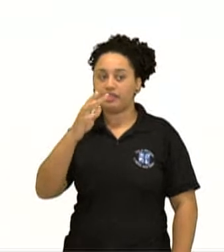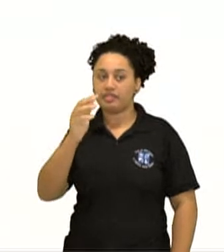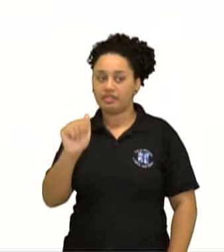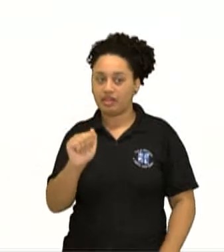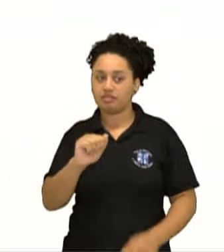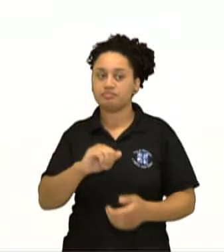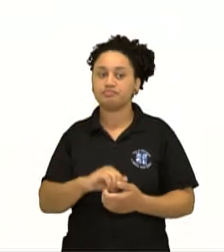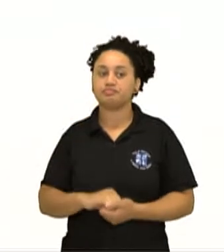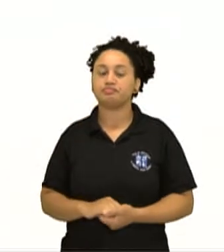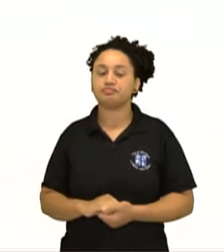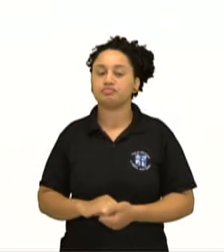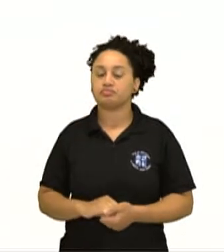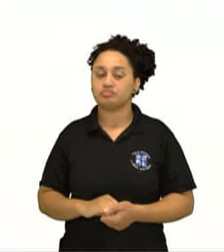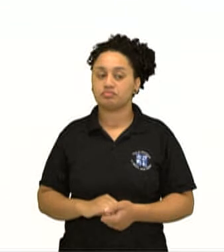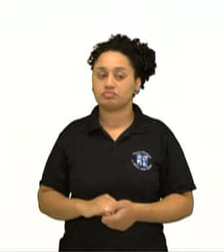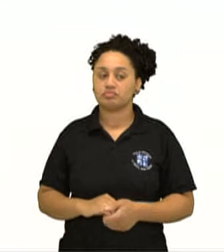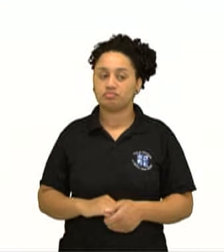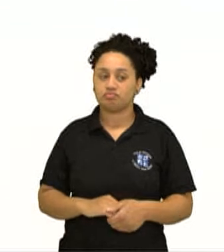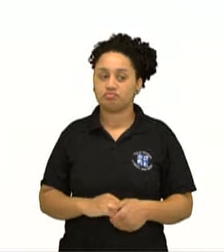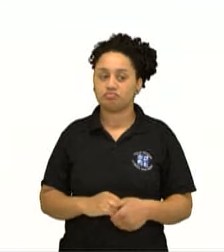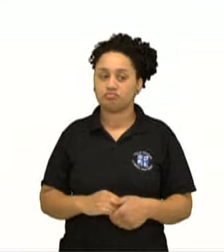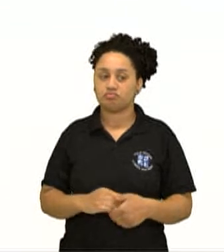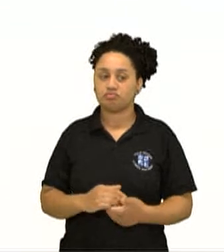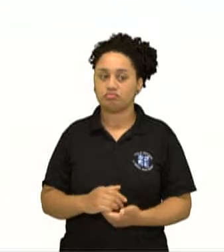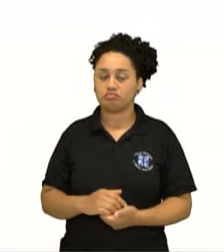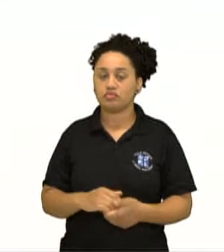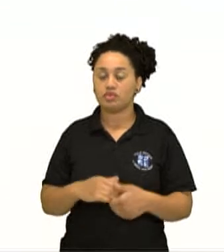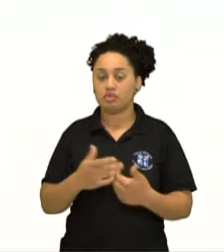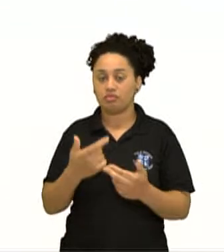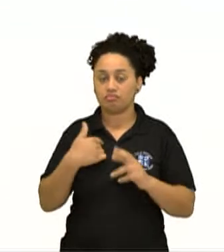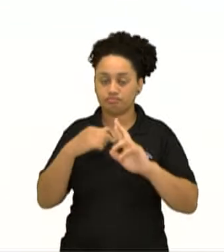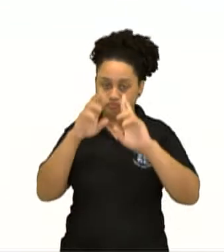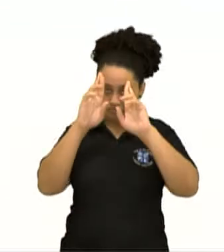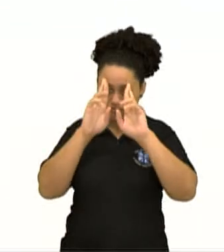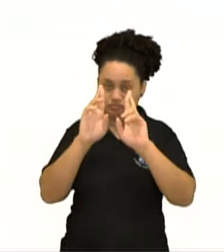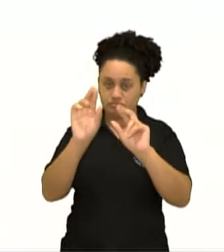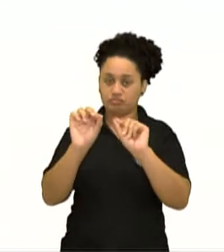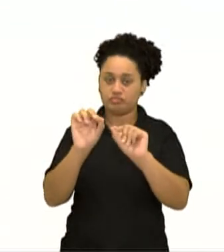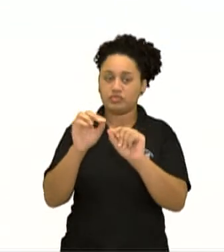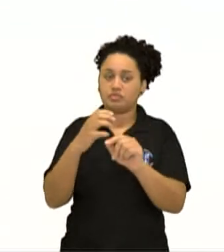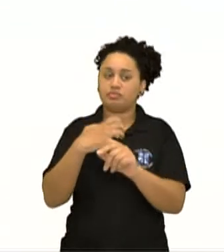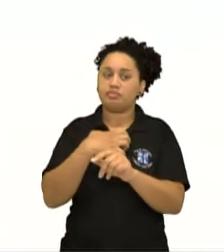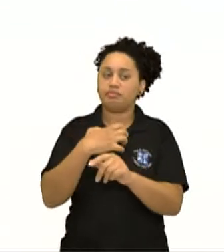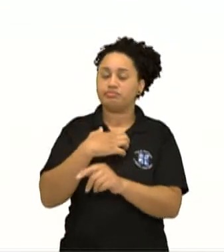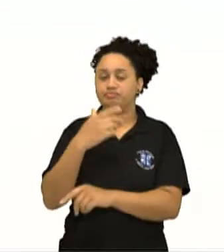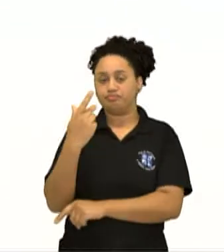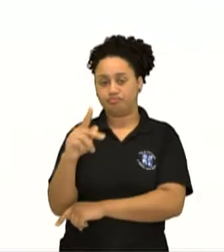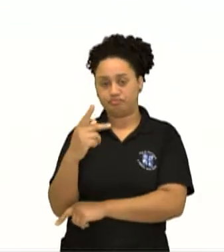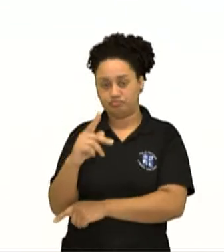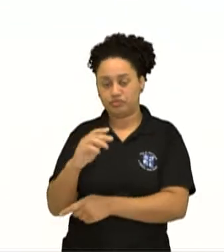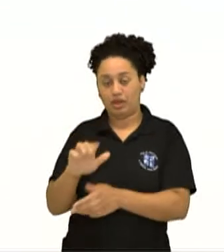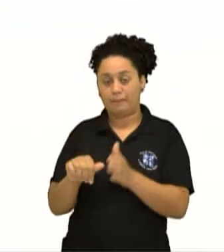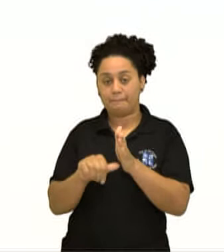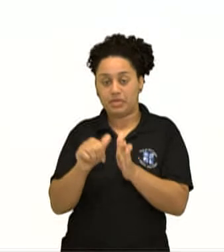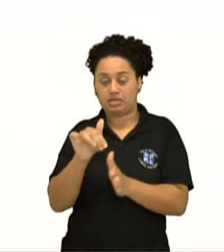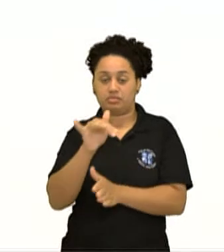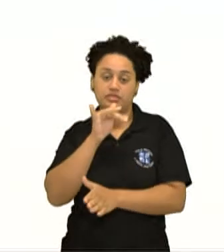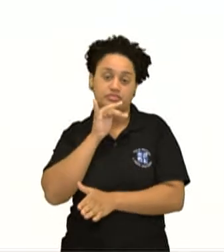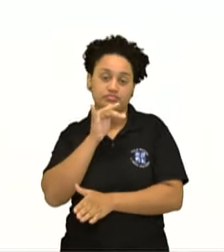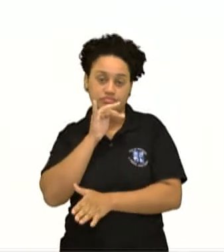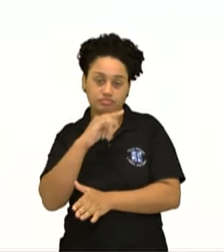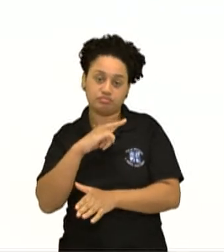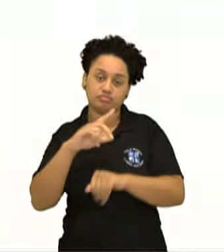eu me sinto assim, tuyo. Então, a gente tem aí esse primeiro exemplo de